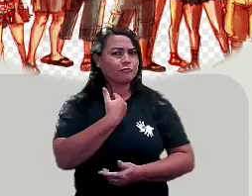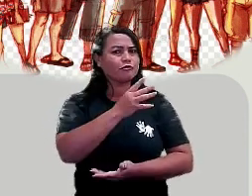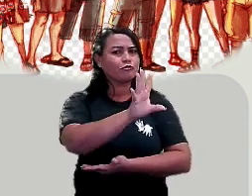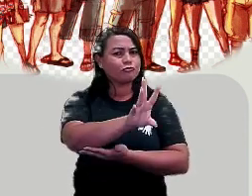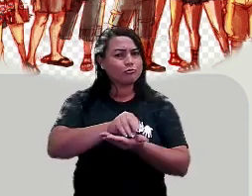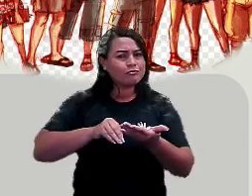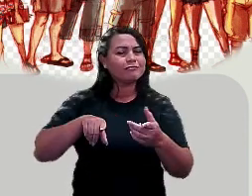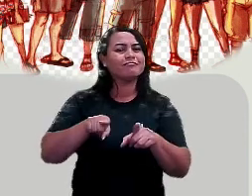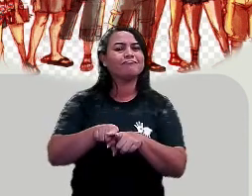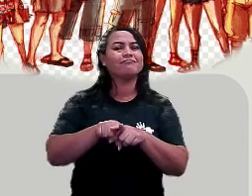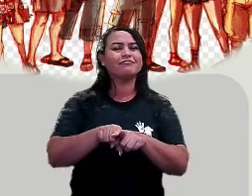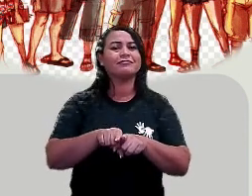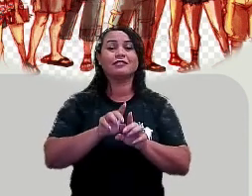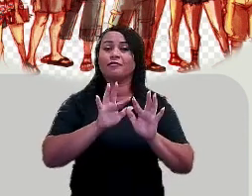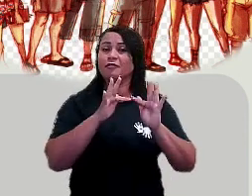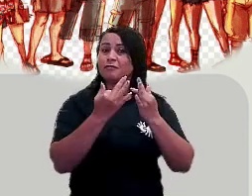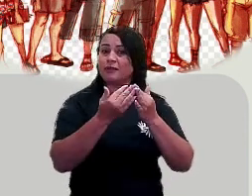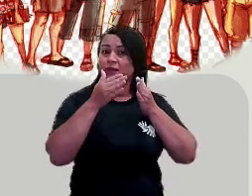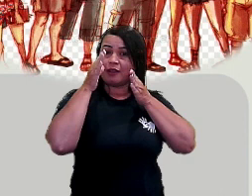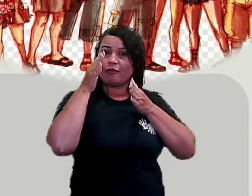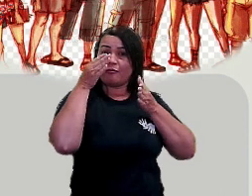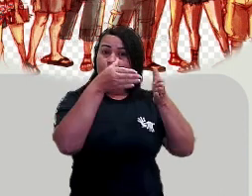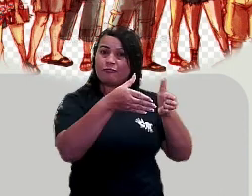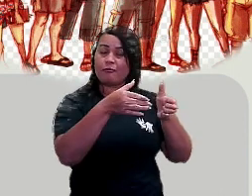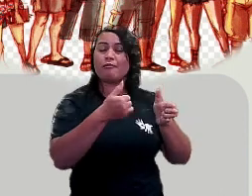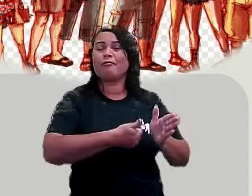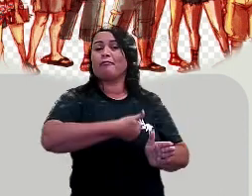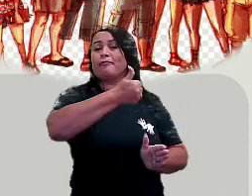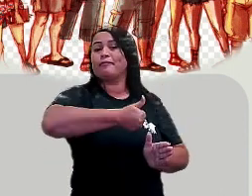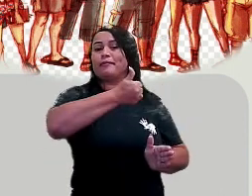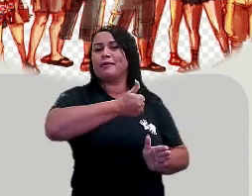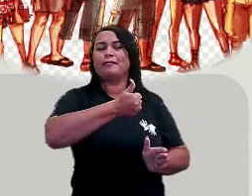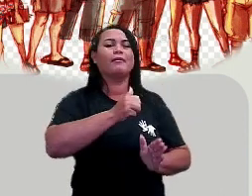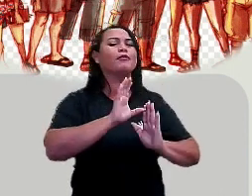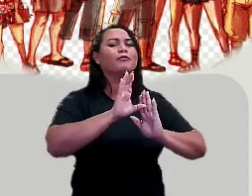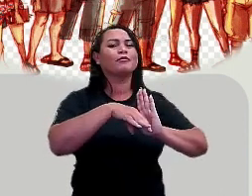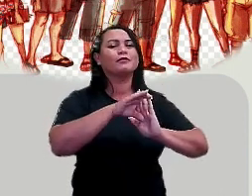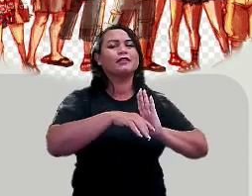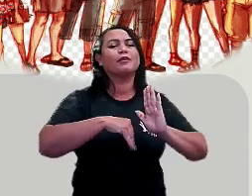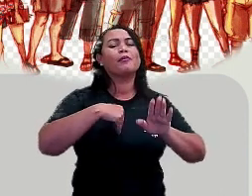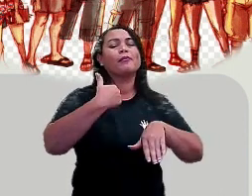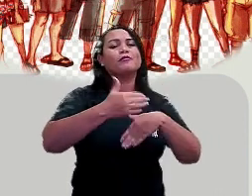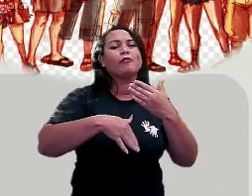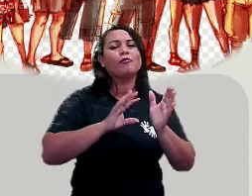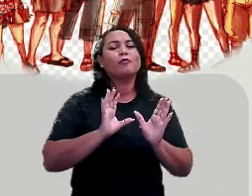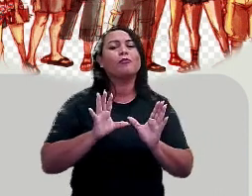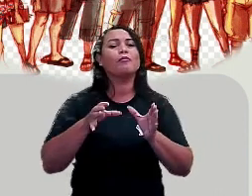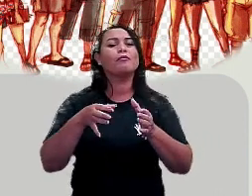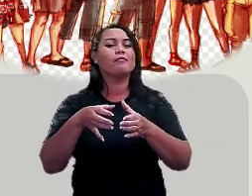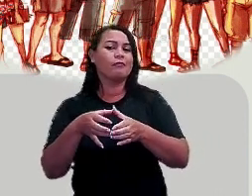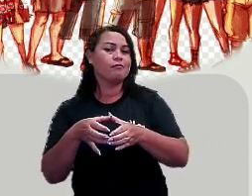A família é nosso primeiro conceito de comunidade. A partir desse momento, evoluímos para